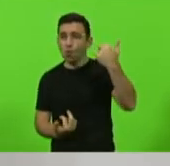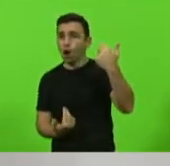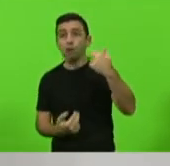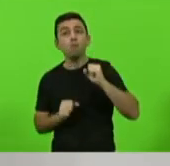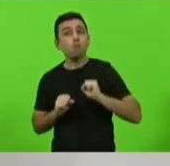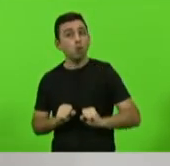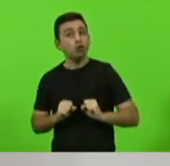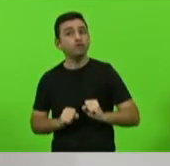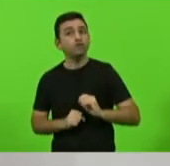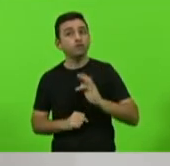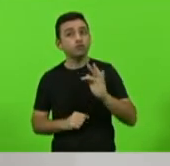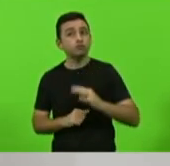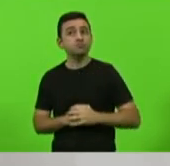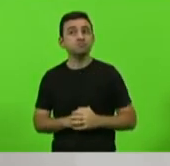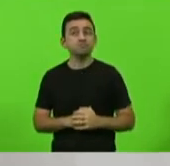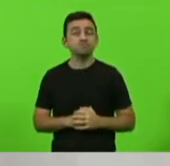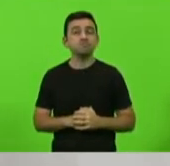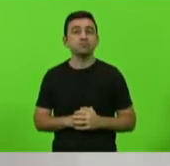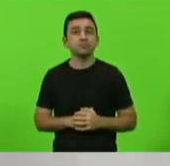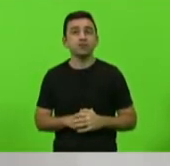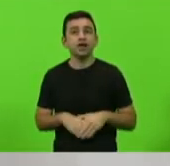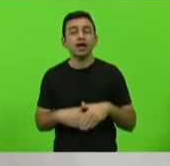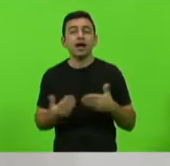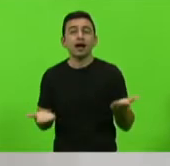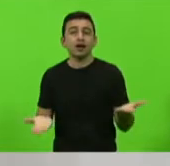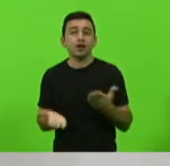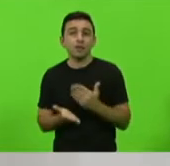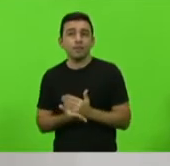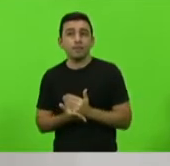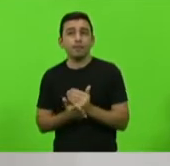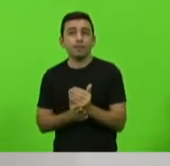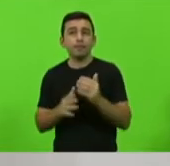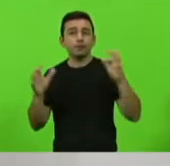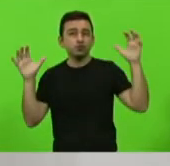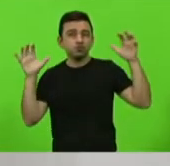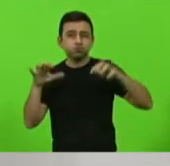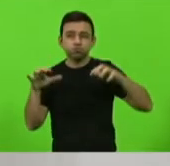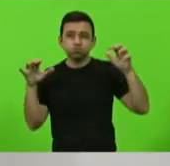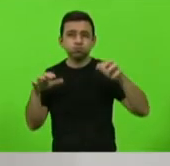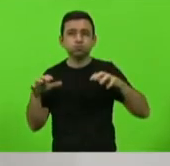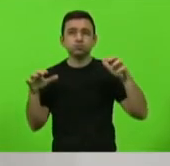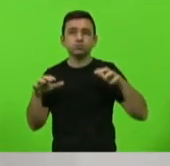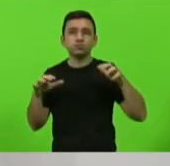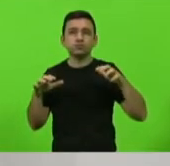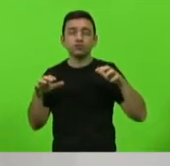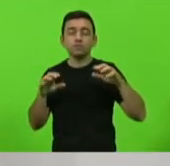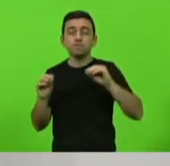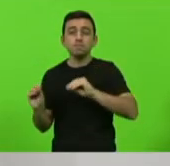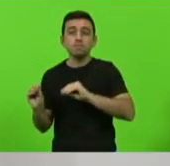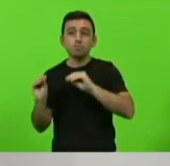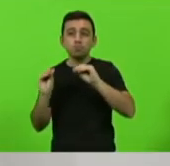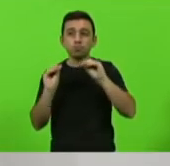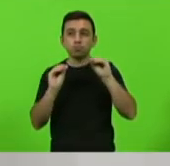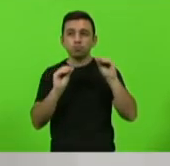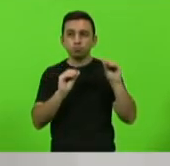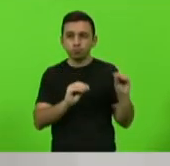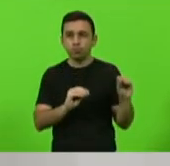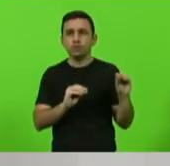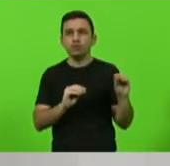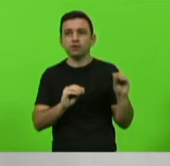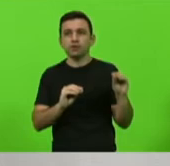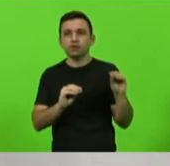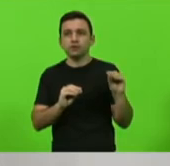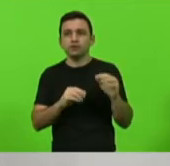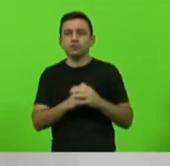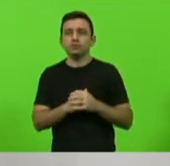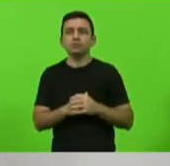o problema da seca. Agora começam as chuvas a migrar, pelas condições